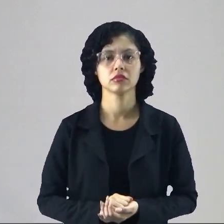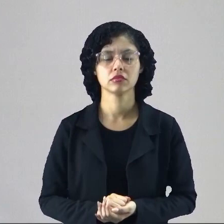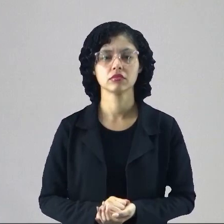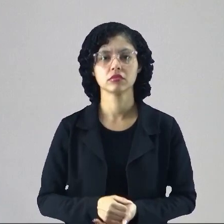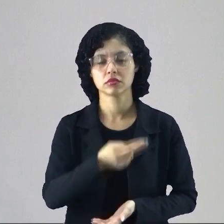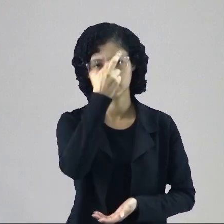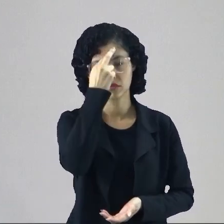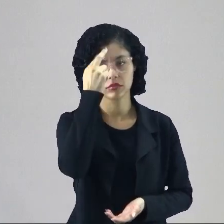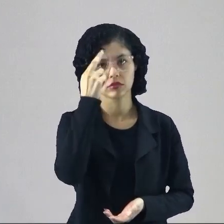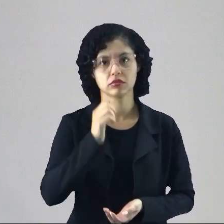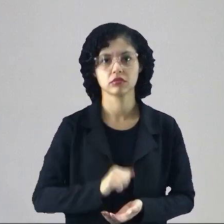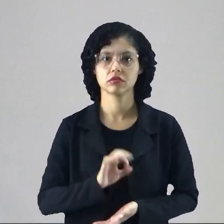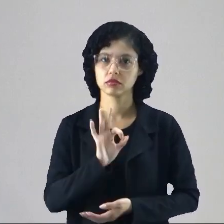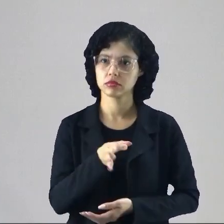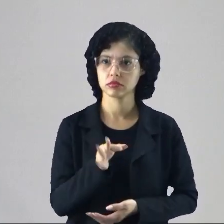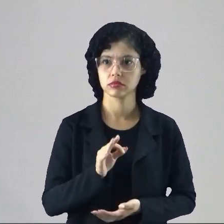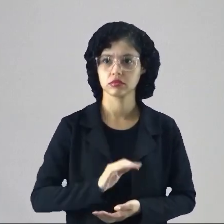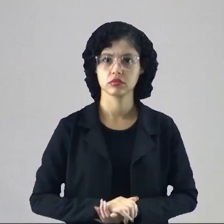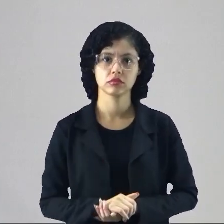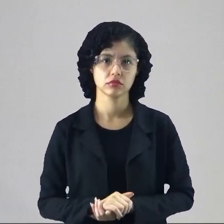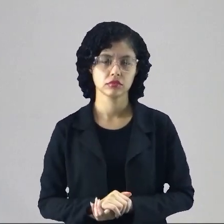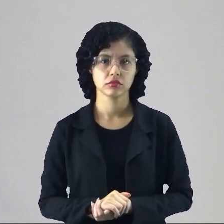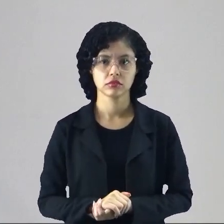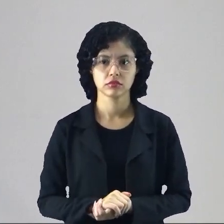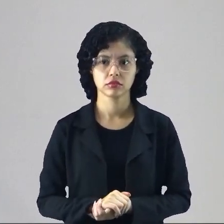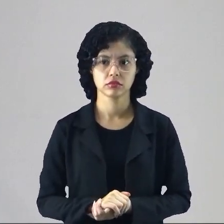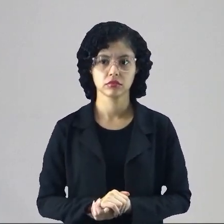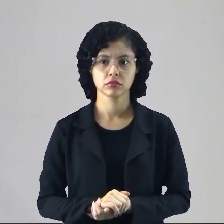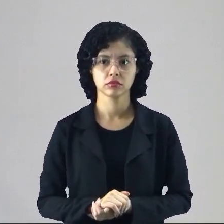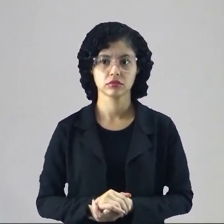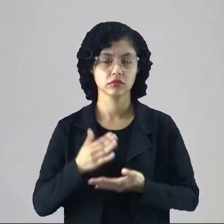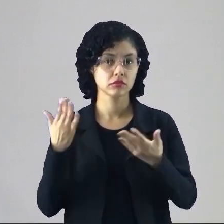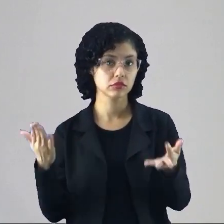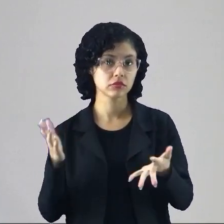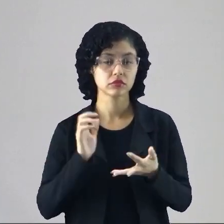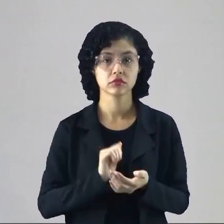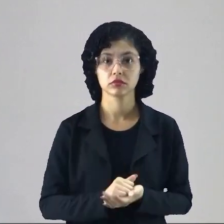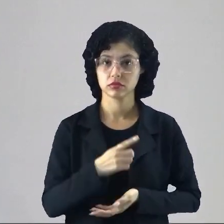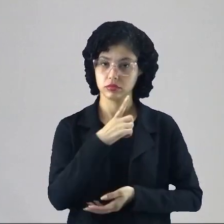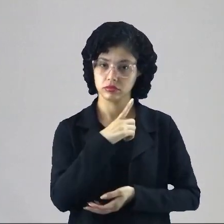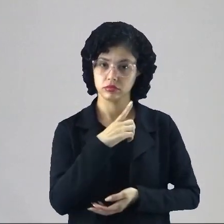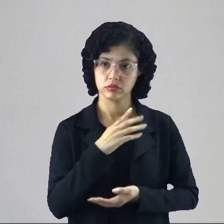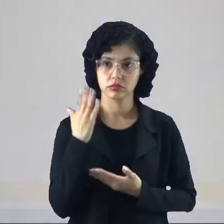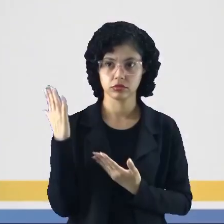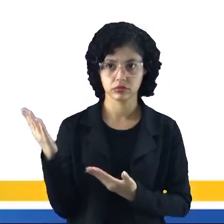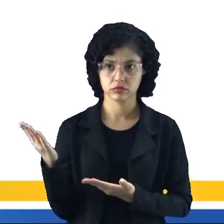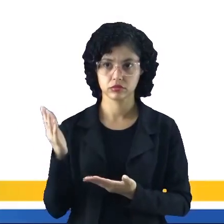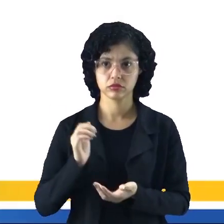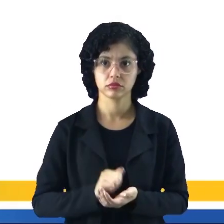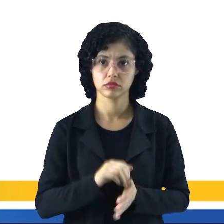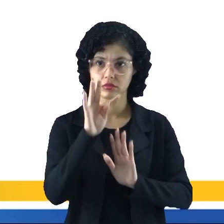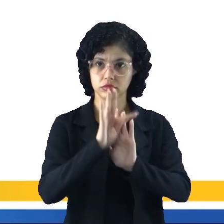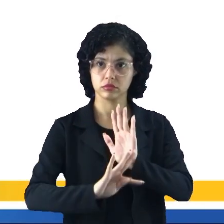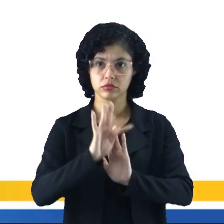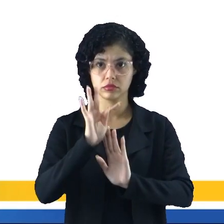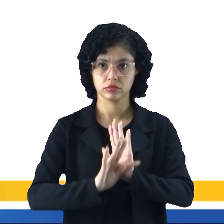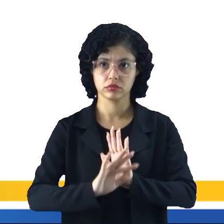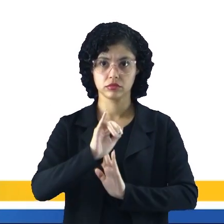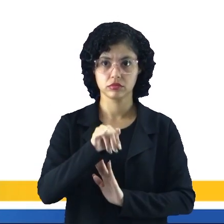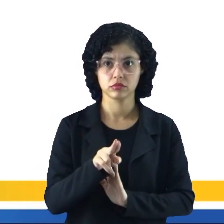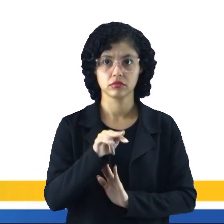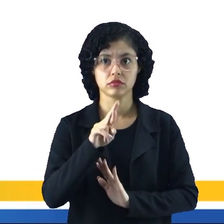daquela história certo vamos para frente então nós temos aqui o texto